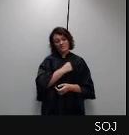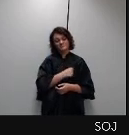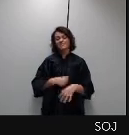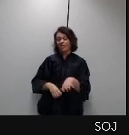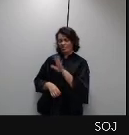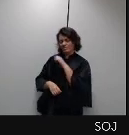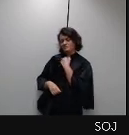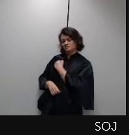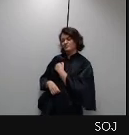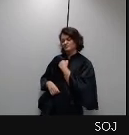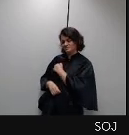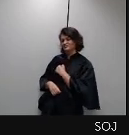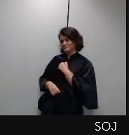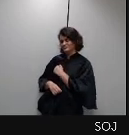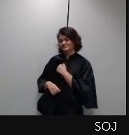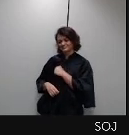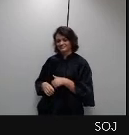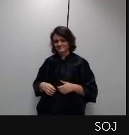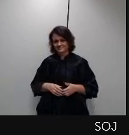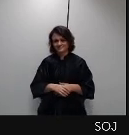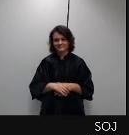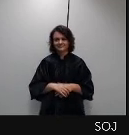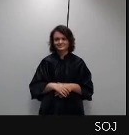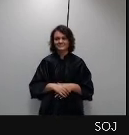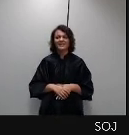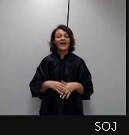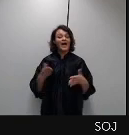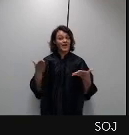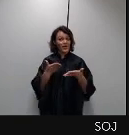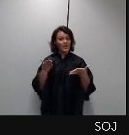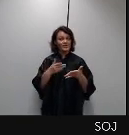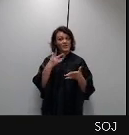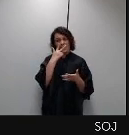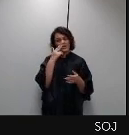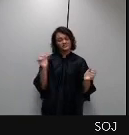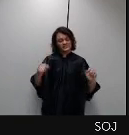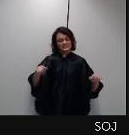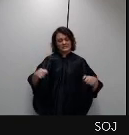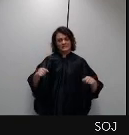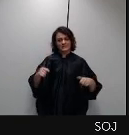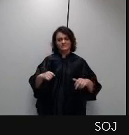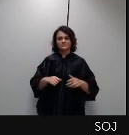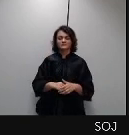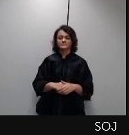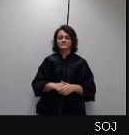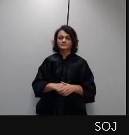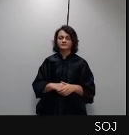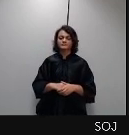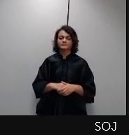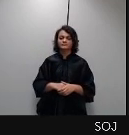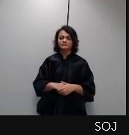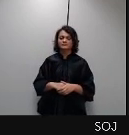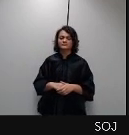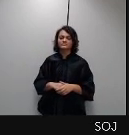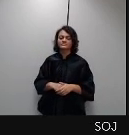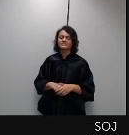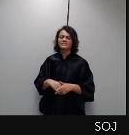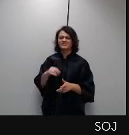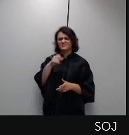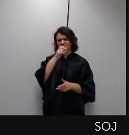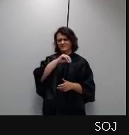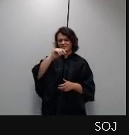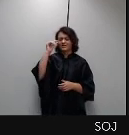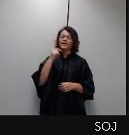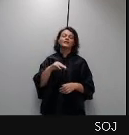falta tenho certeza que esse agora vai dar quando para cá e eu quero ver a questão militar regida